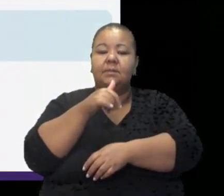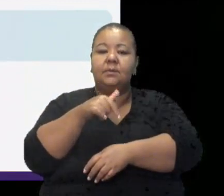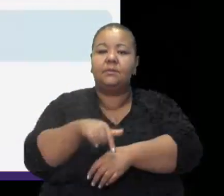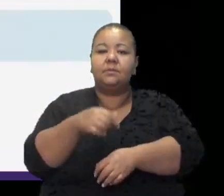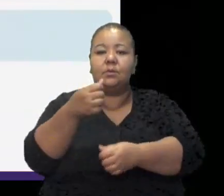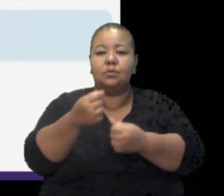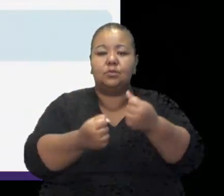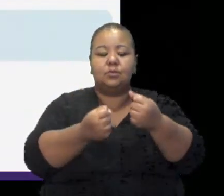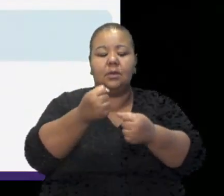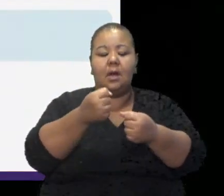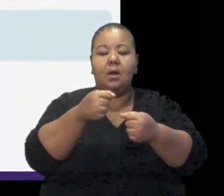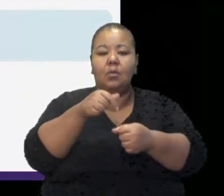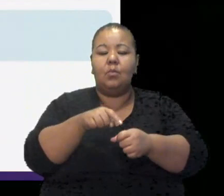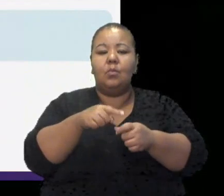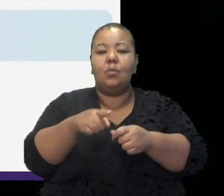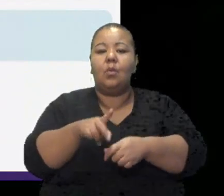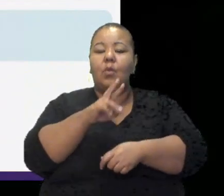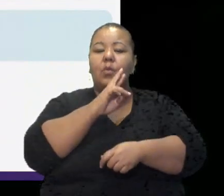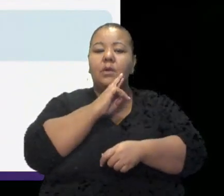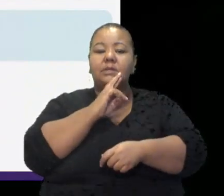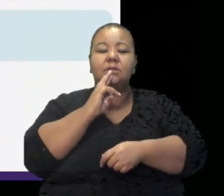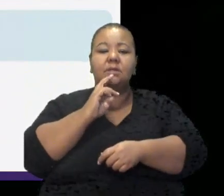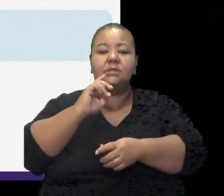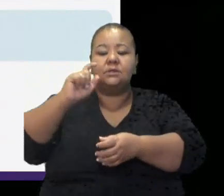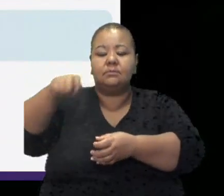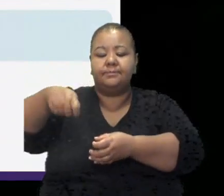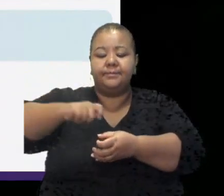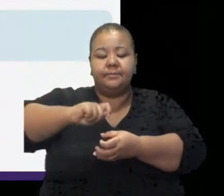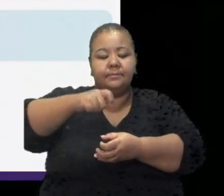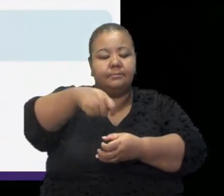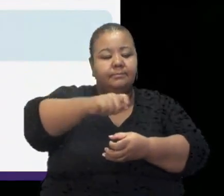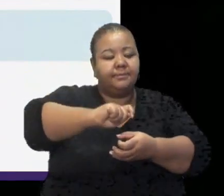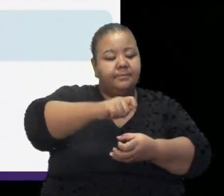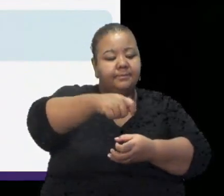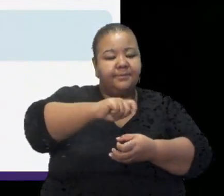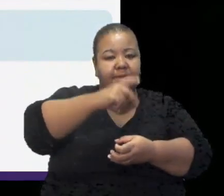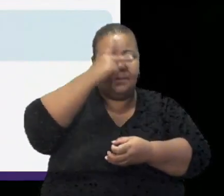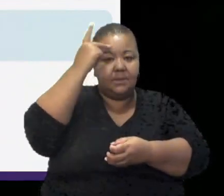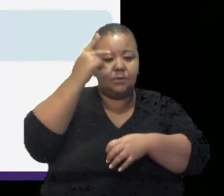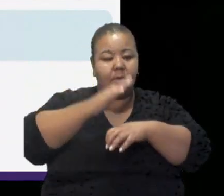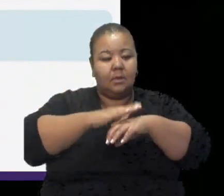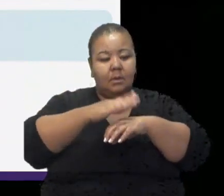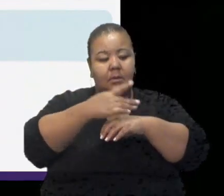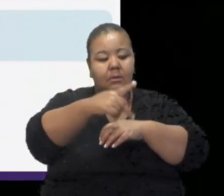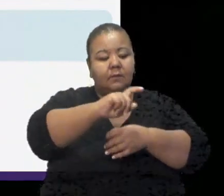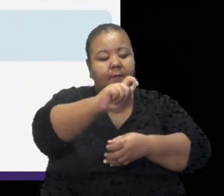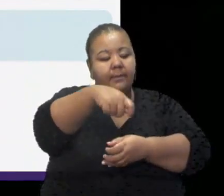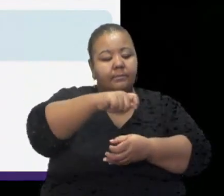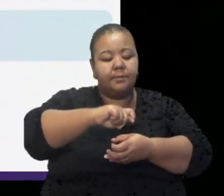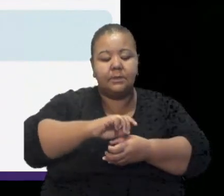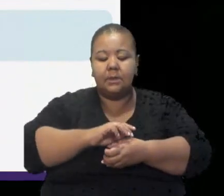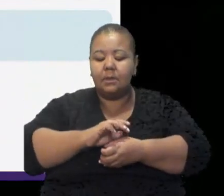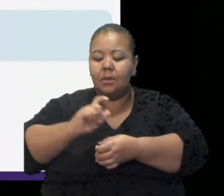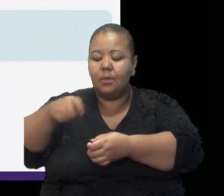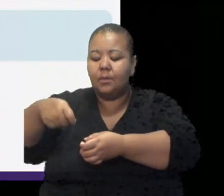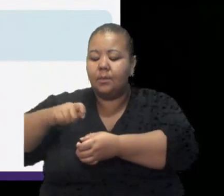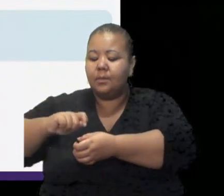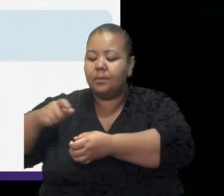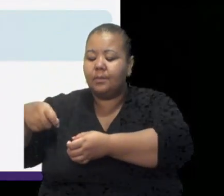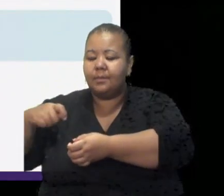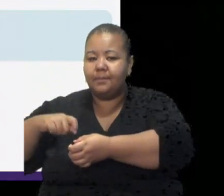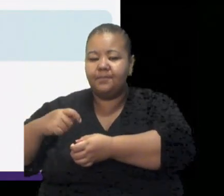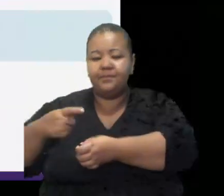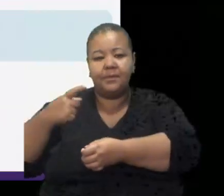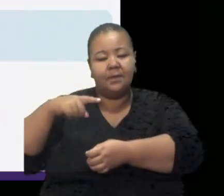de um carro ou um restaurante self-service, onde os produtos são alimentados na sequência. Então